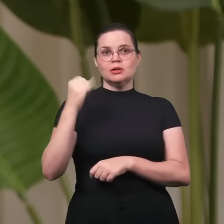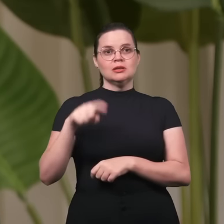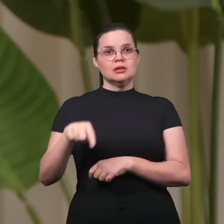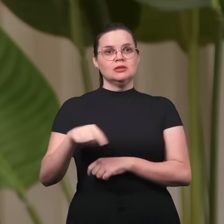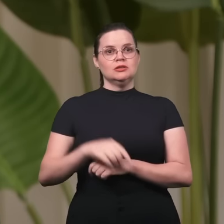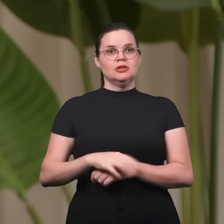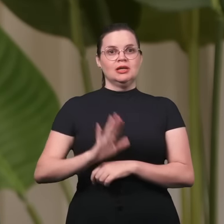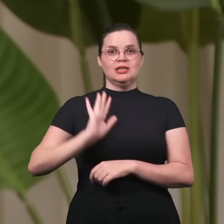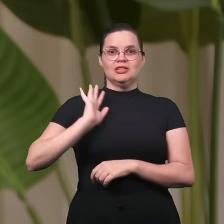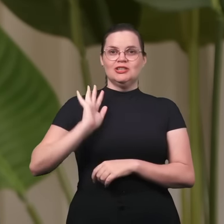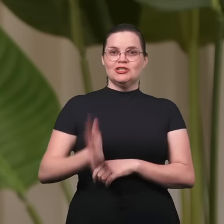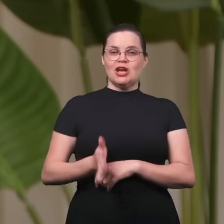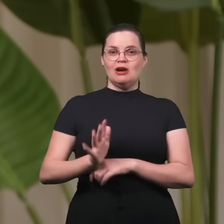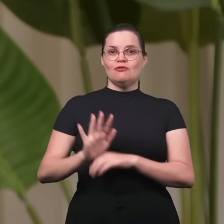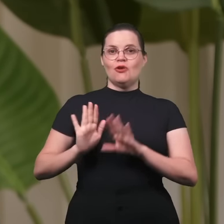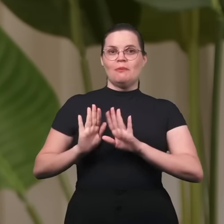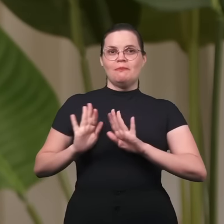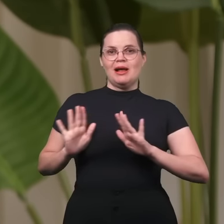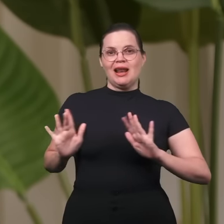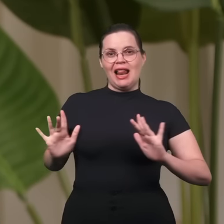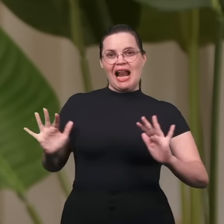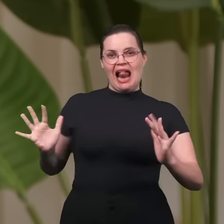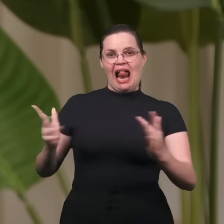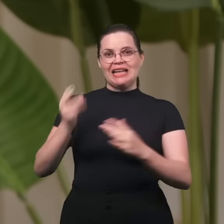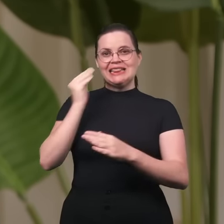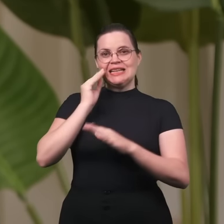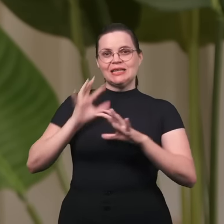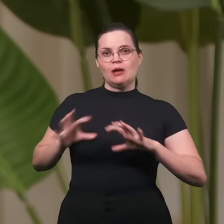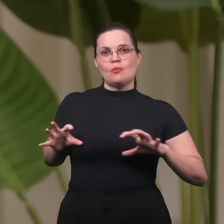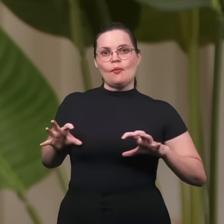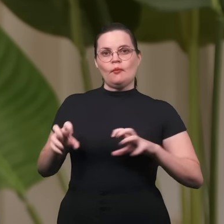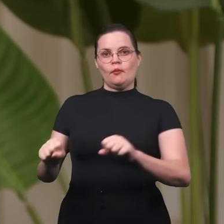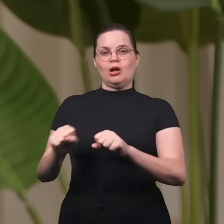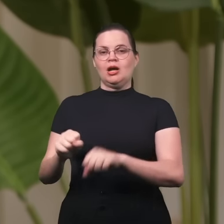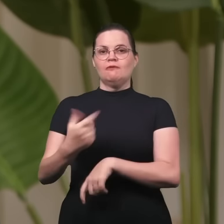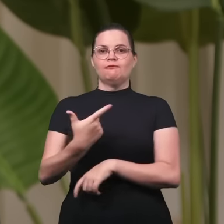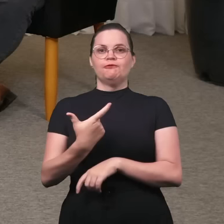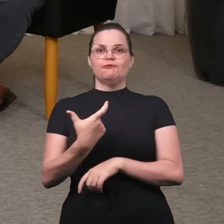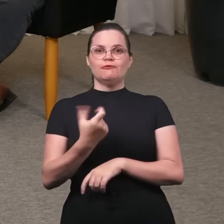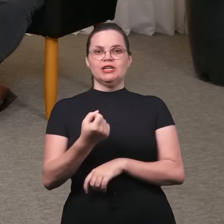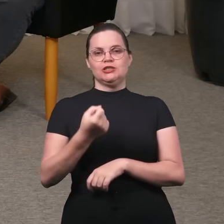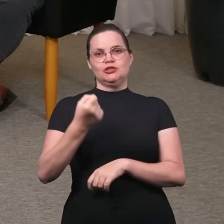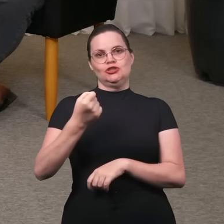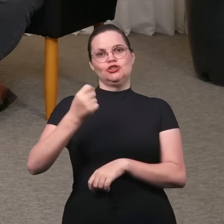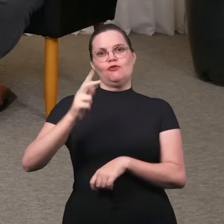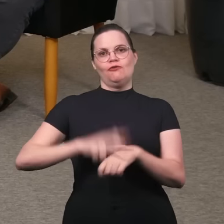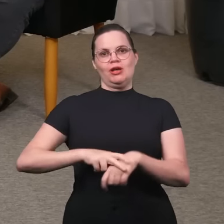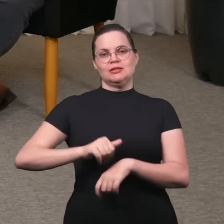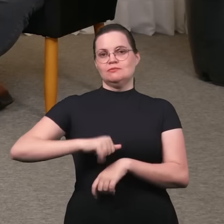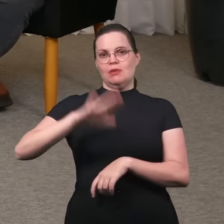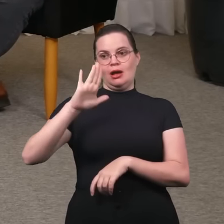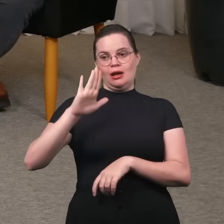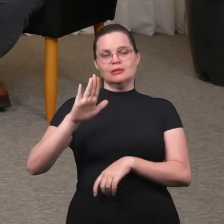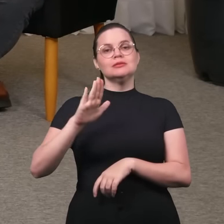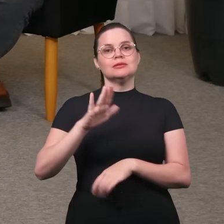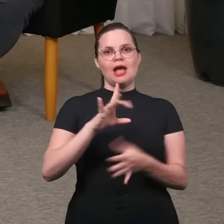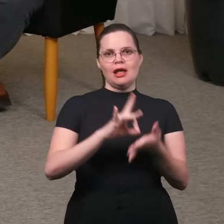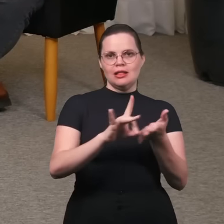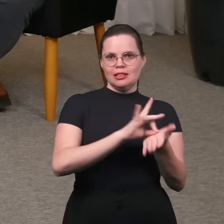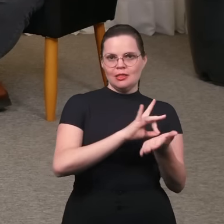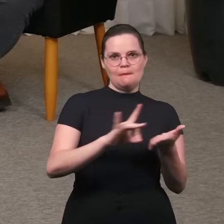foi sitiada, cercada mais de 20 vezes pelos adversários, porque ali em